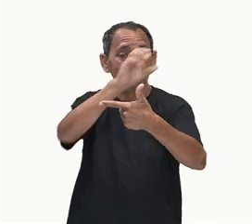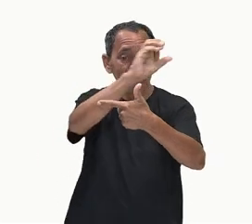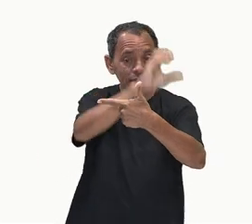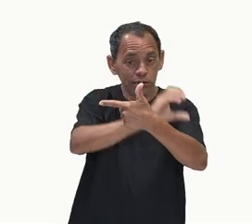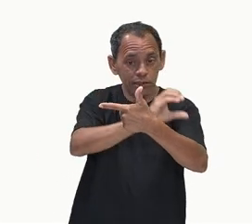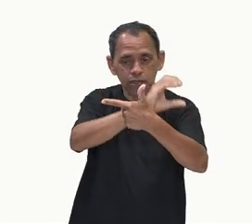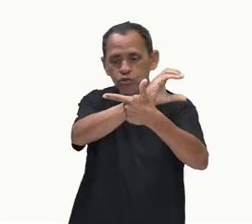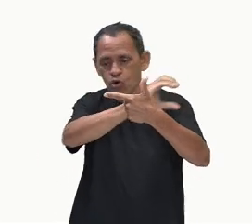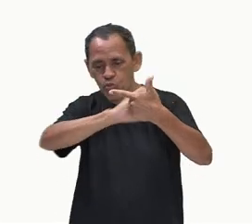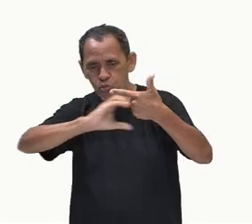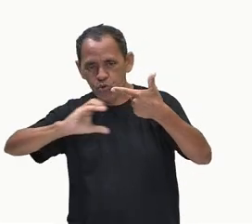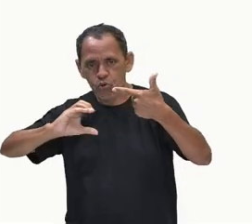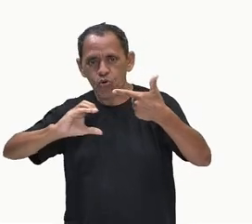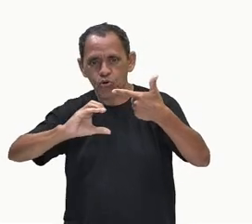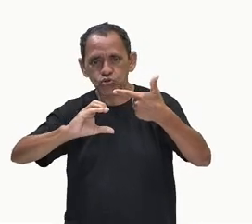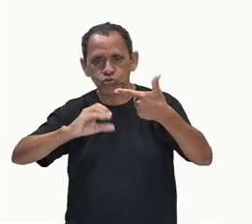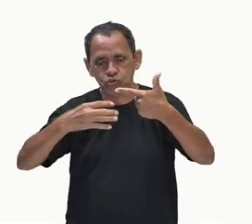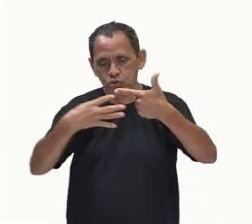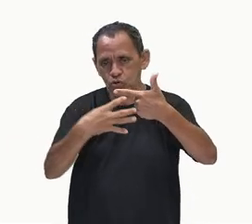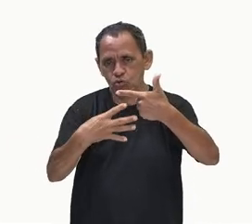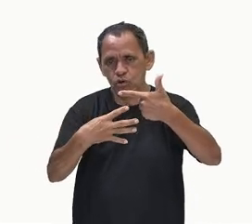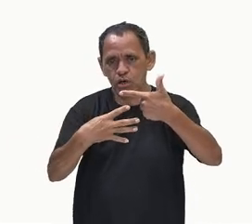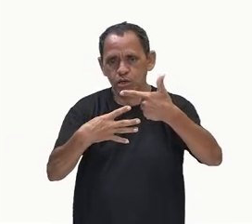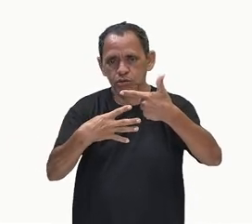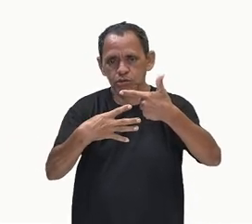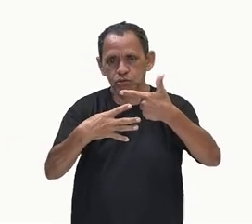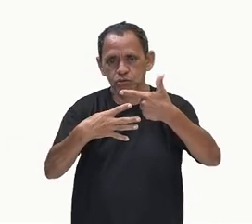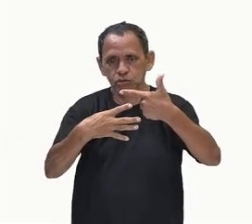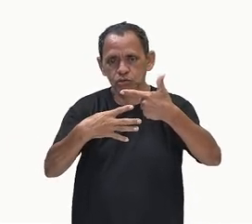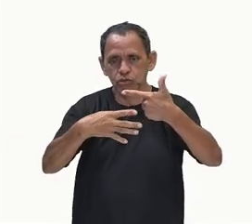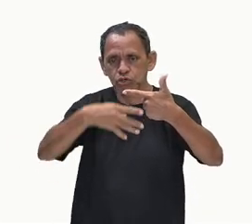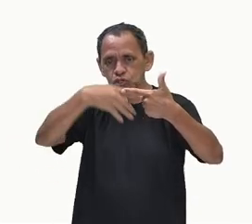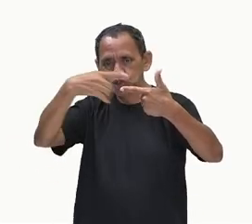é o 4 sobre a